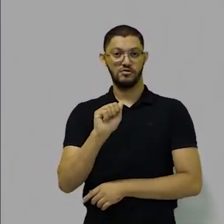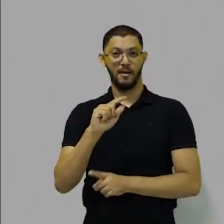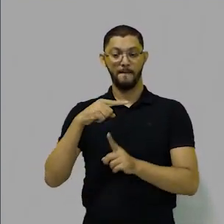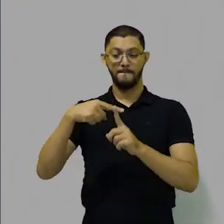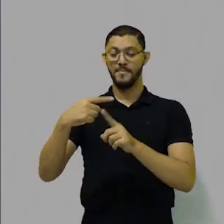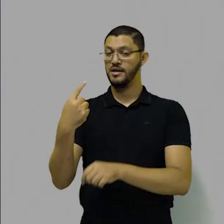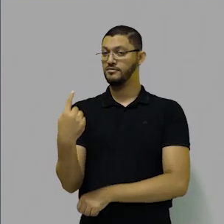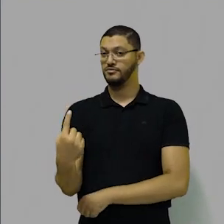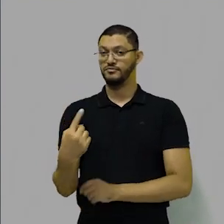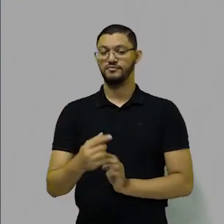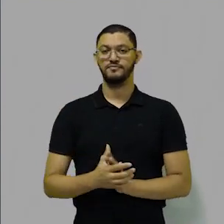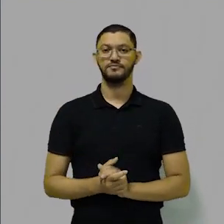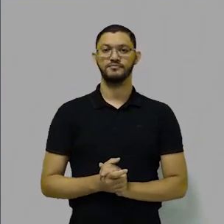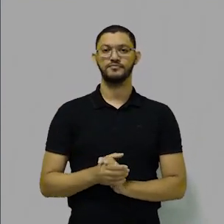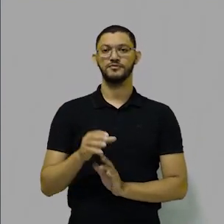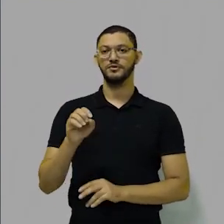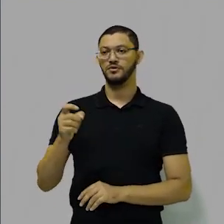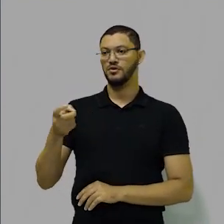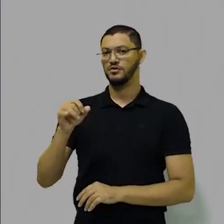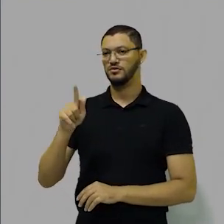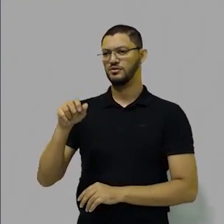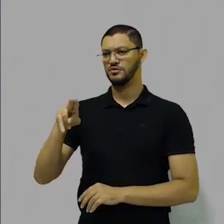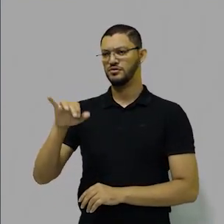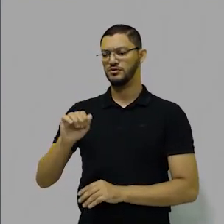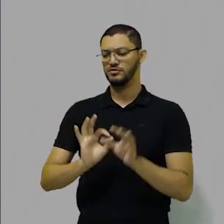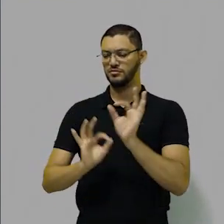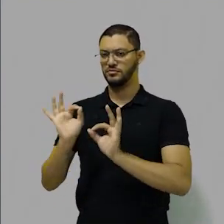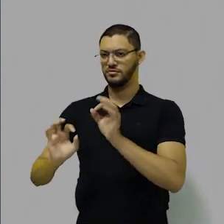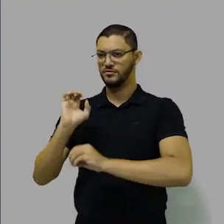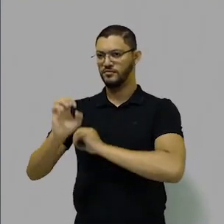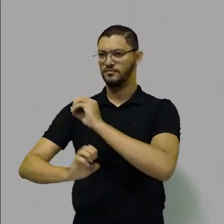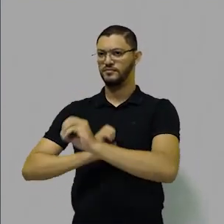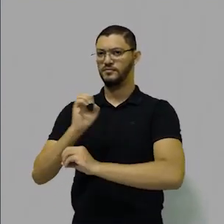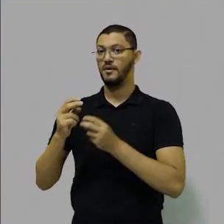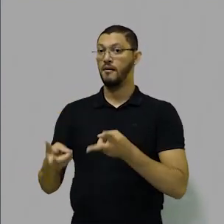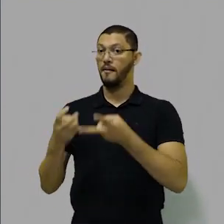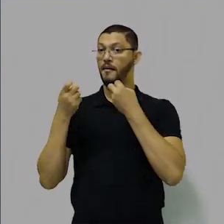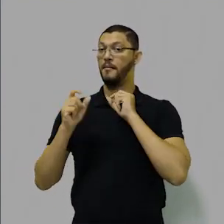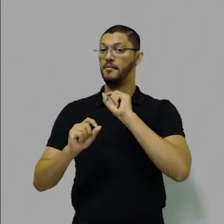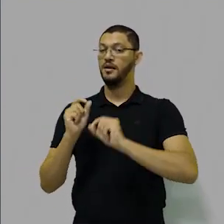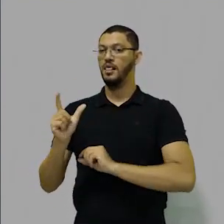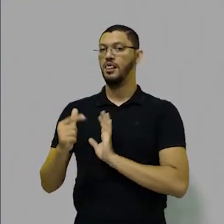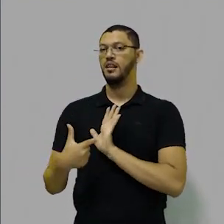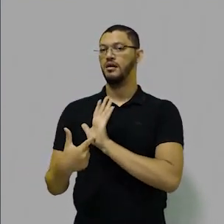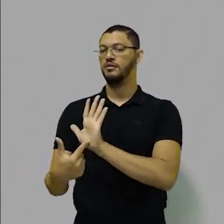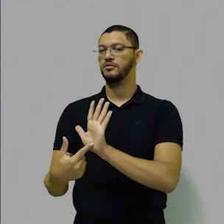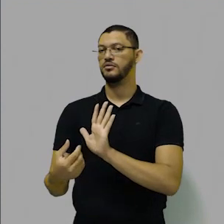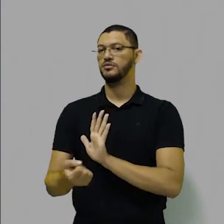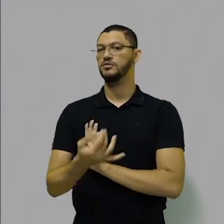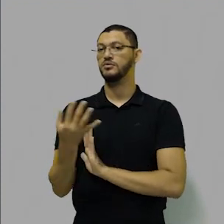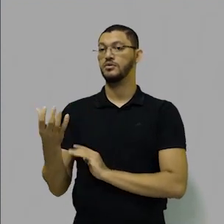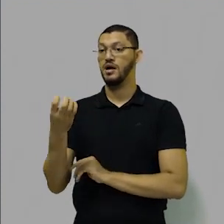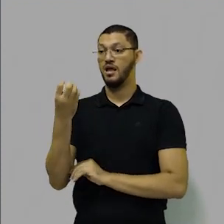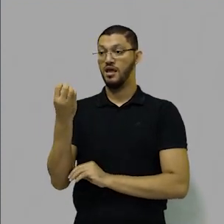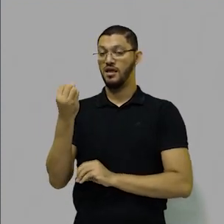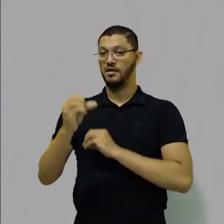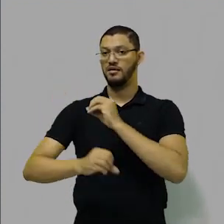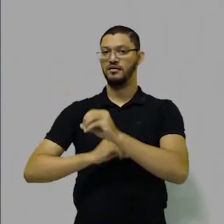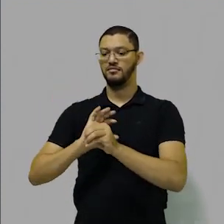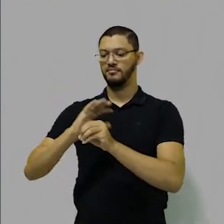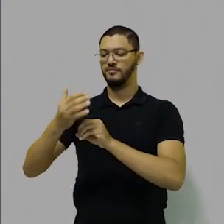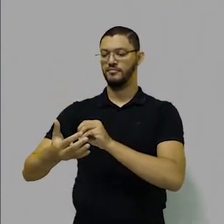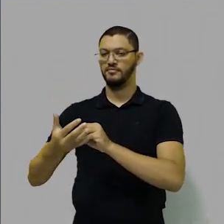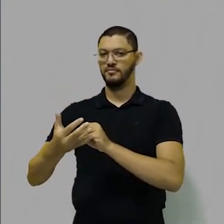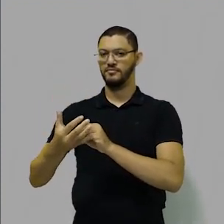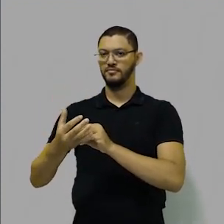Tudo bem? O oxigênio, fazendo a sua distribuição eletrônica, perceba que ele apresenta 6 elétrons na